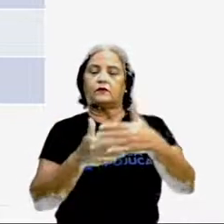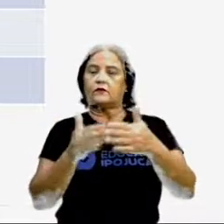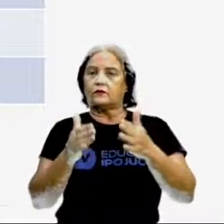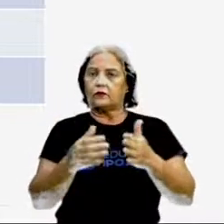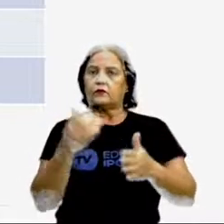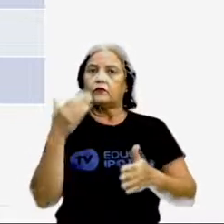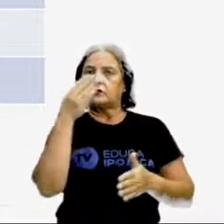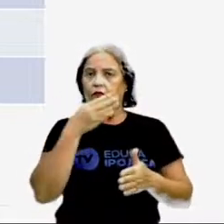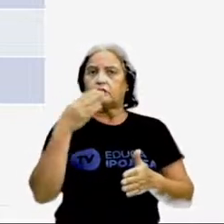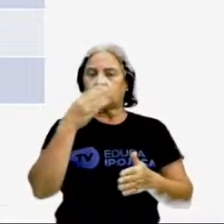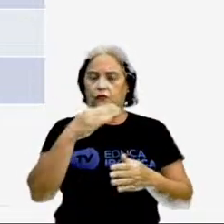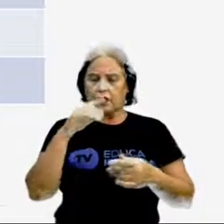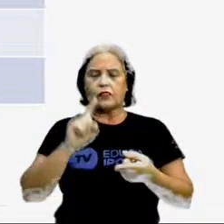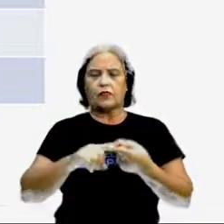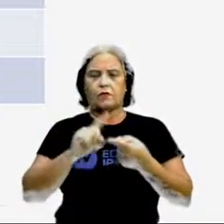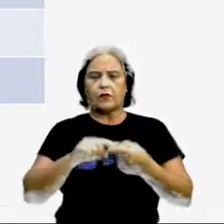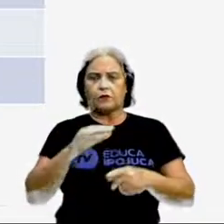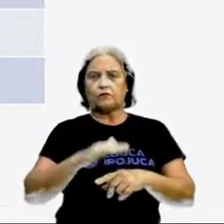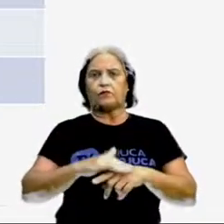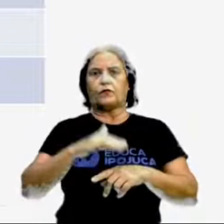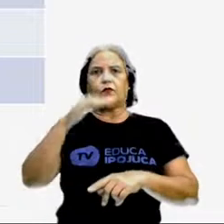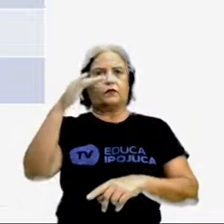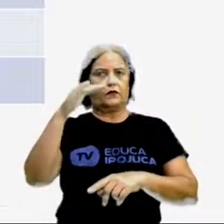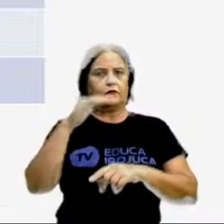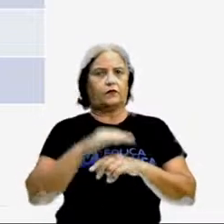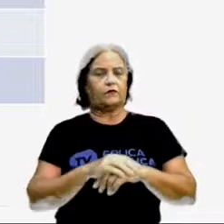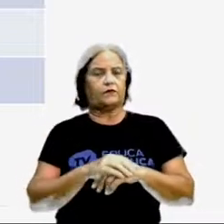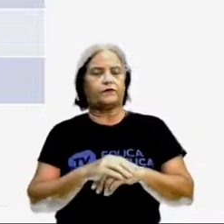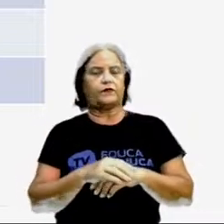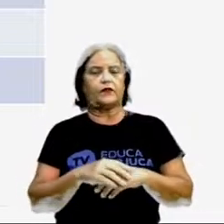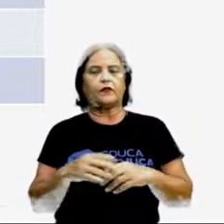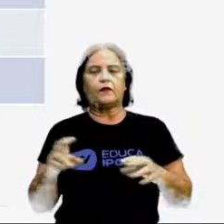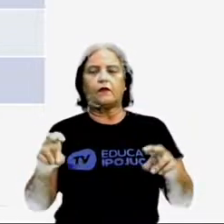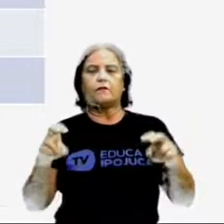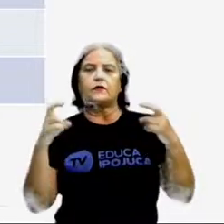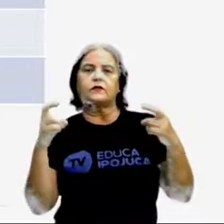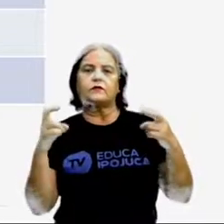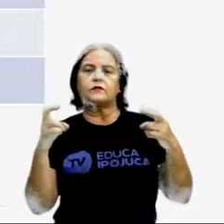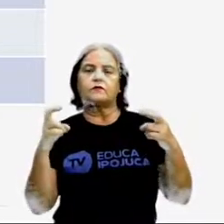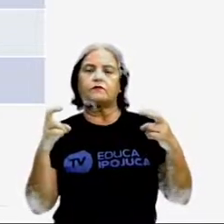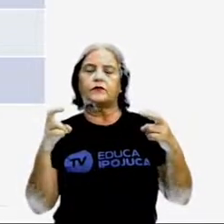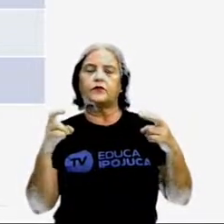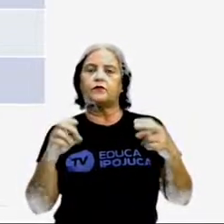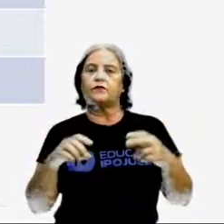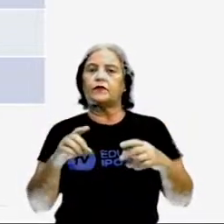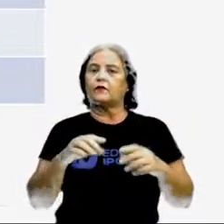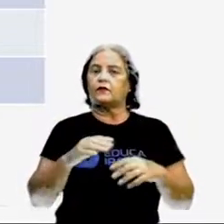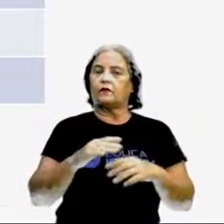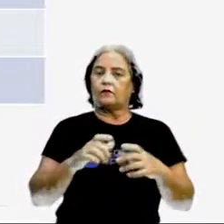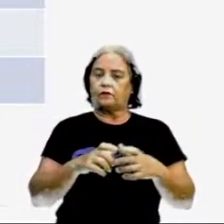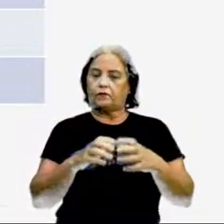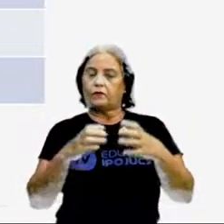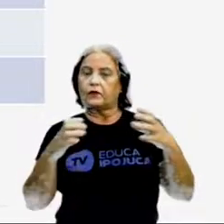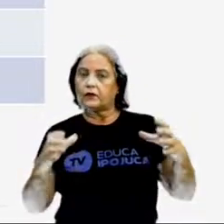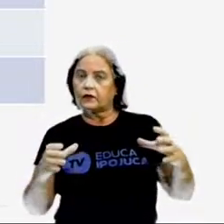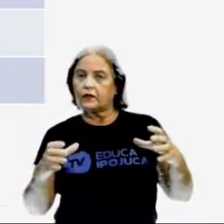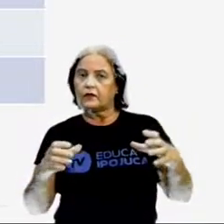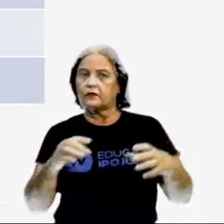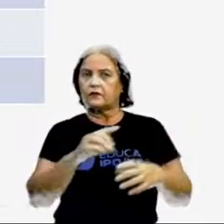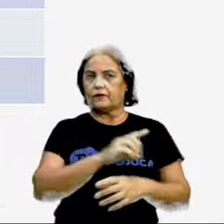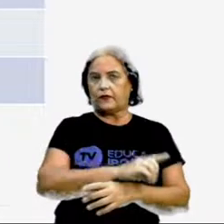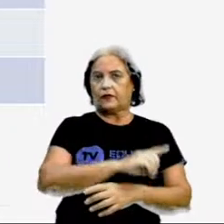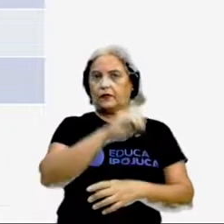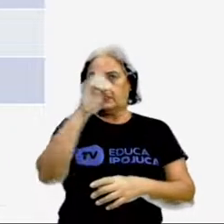aumentava. O que deu para perceber? As grandezas aí são dias e saco